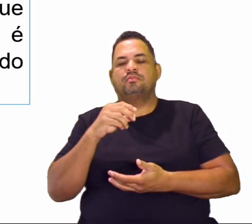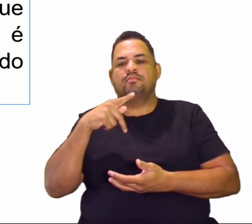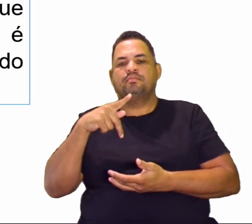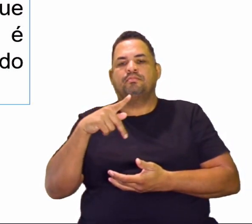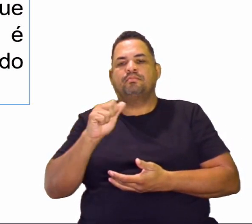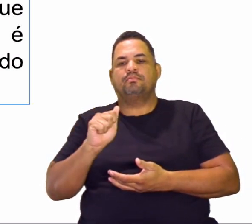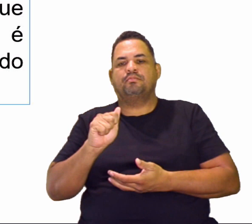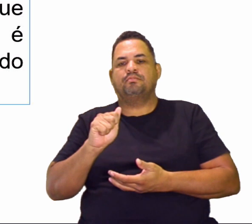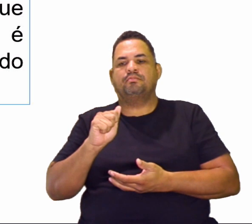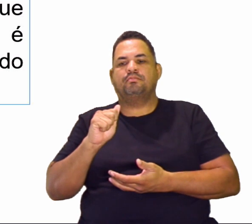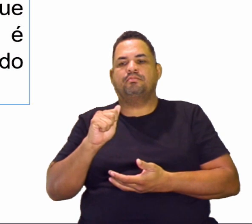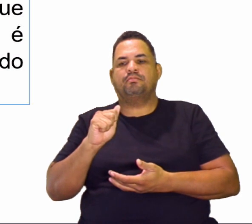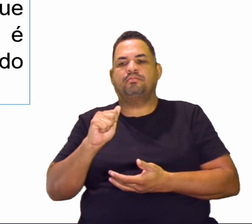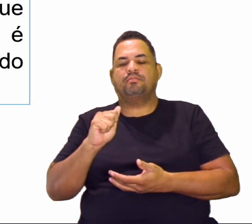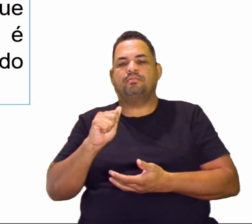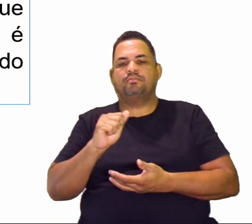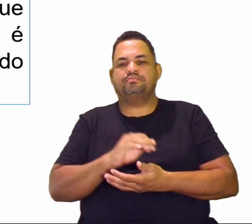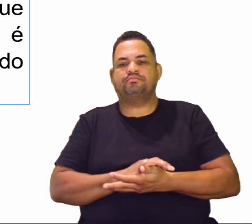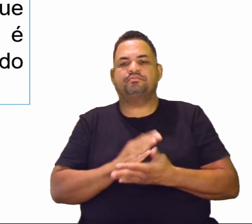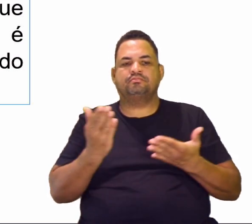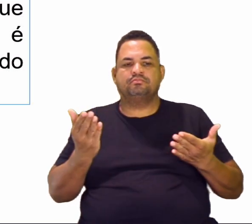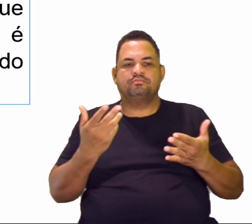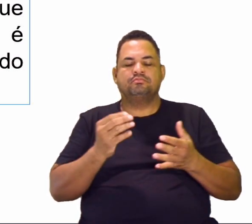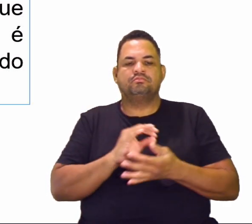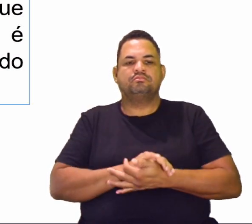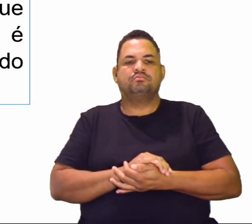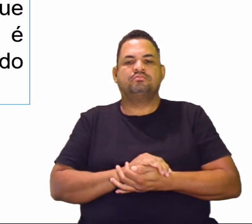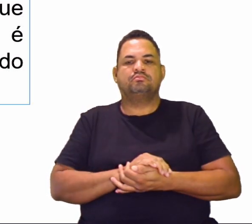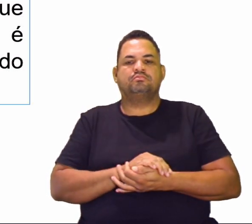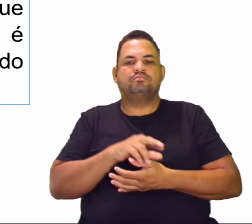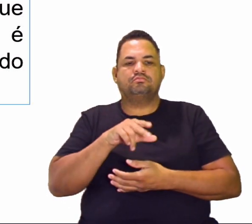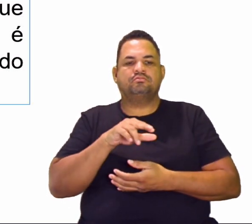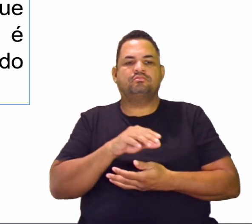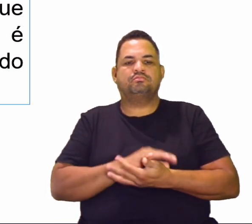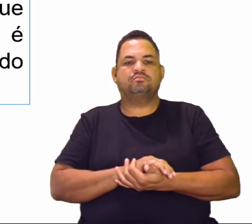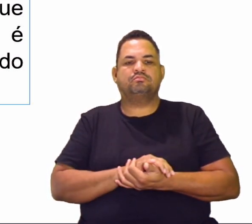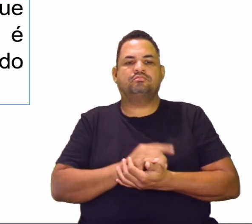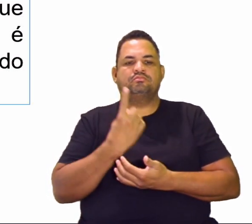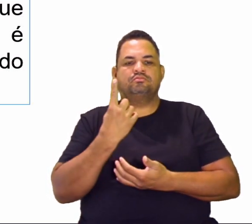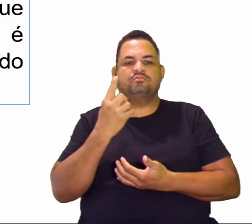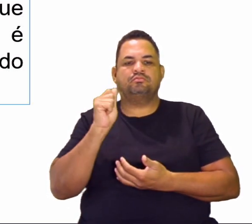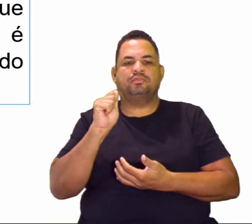101,325 Pascal, que é exatamente igual a 1